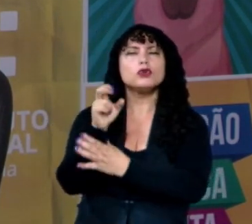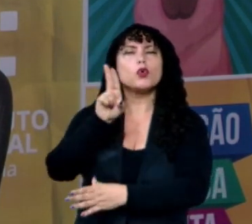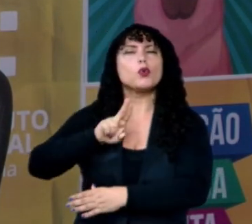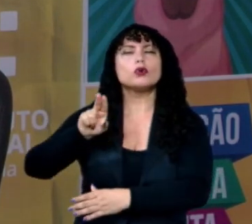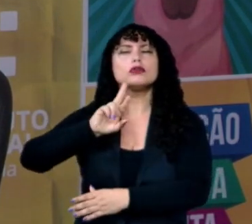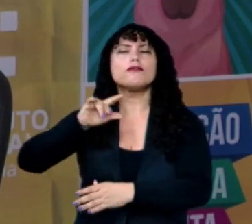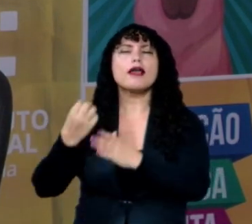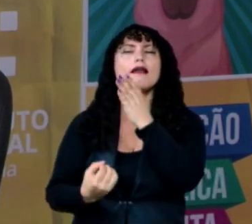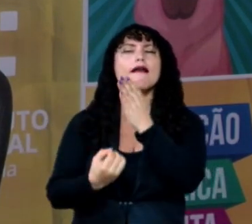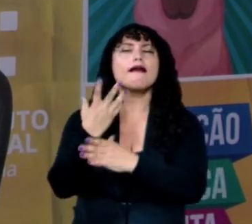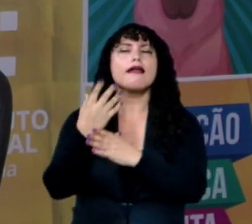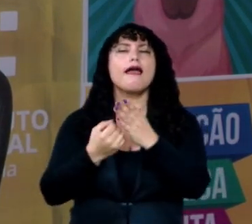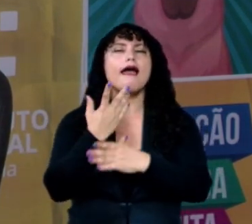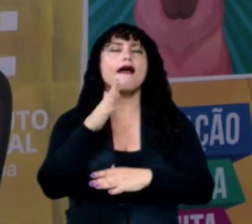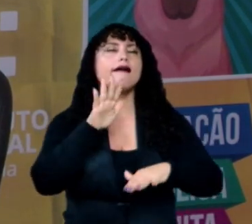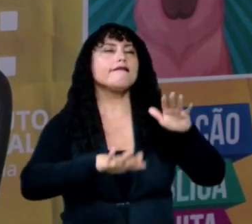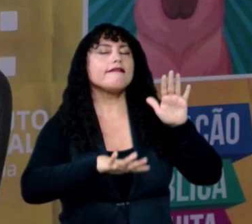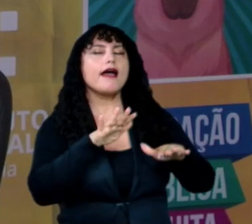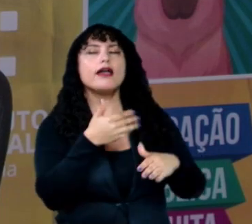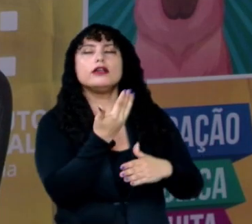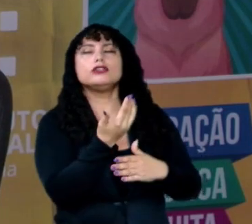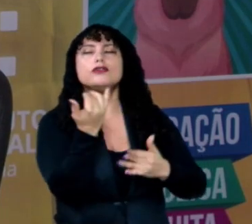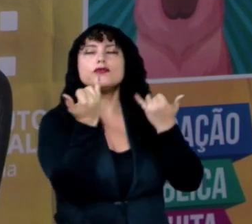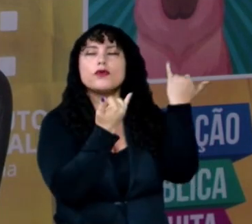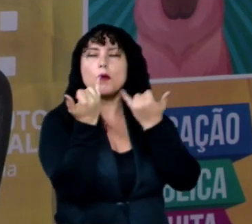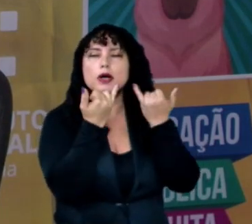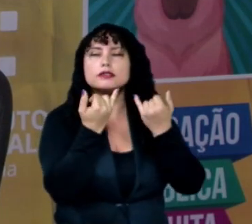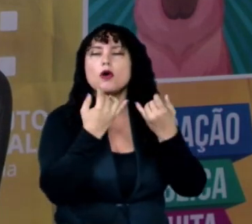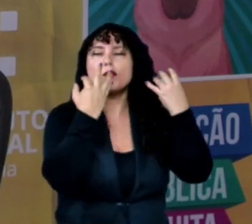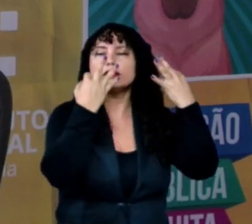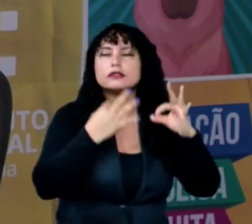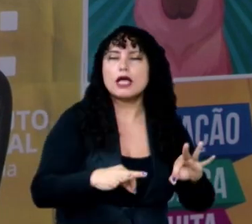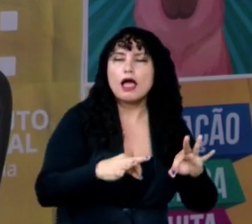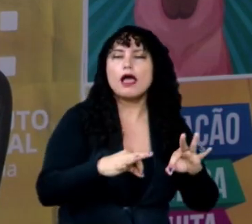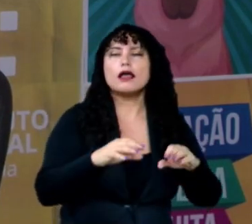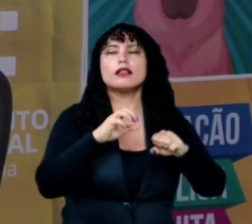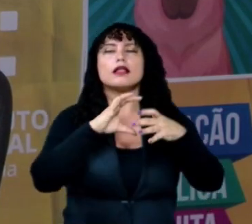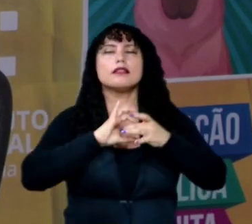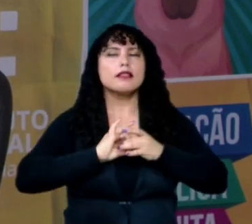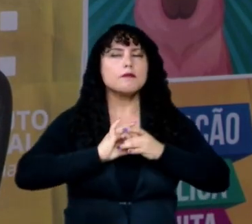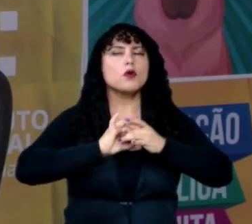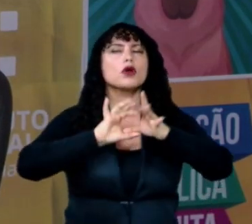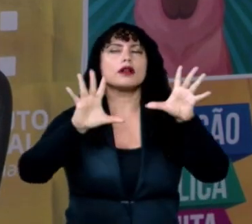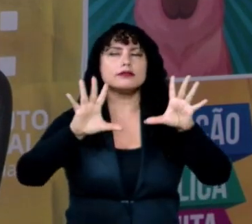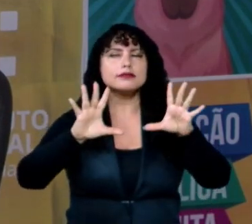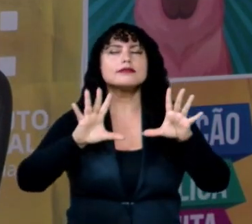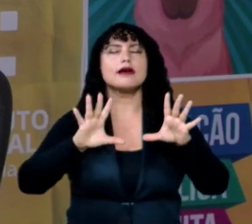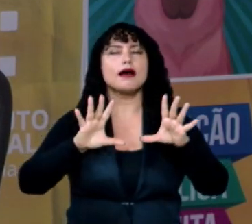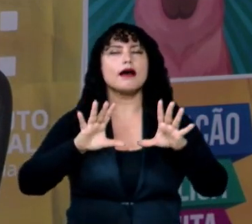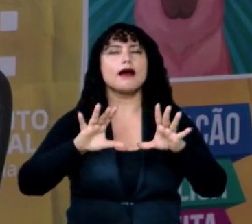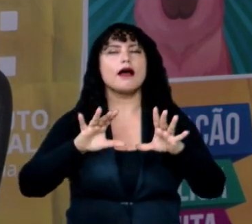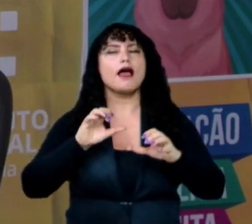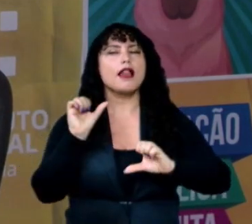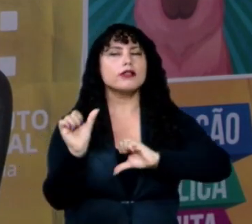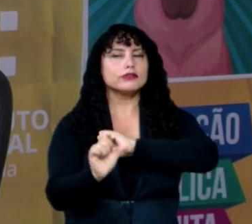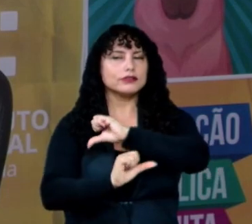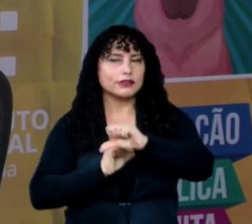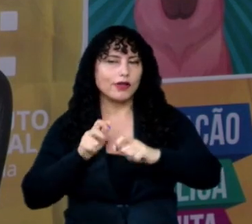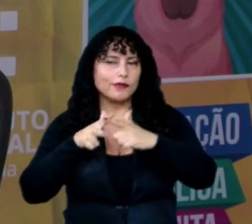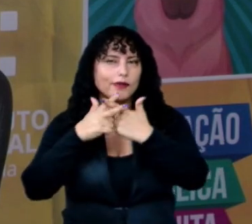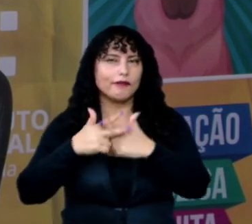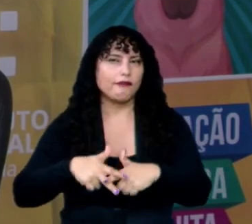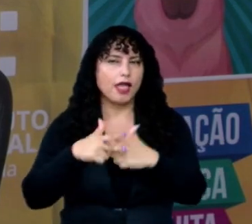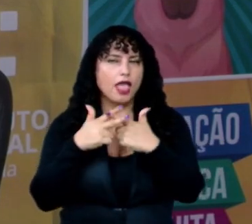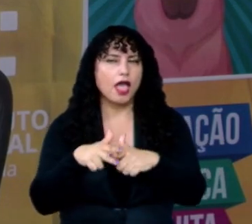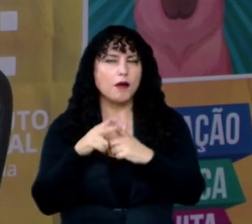não vai gerar, ao invés de gerar informação adequada, de democratizar ainda mais, ela não se torne uma